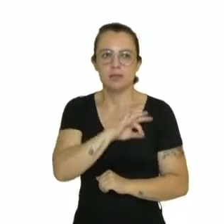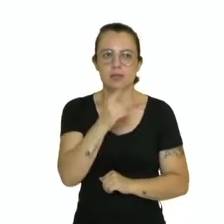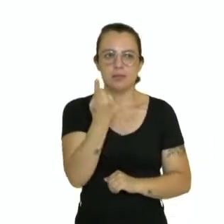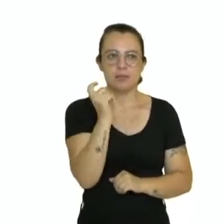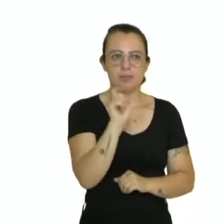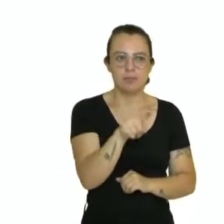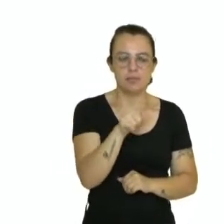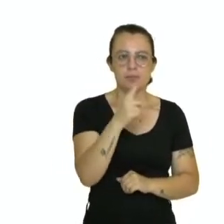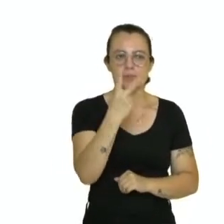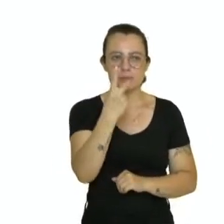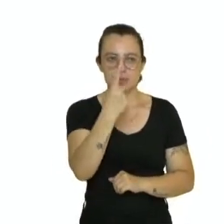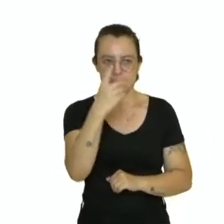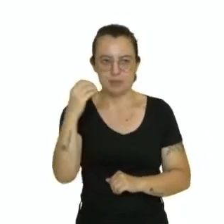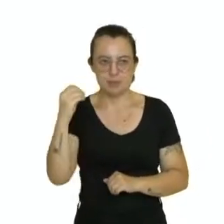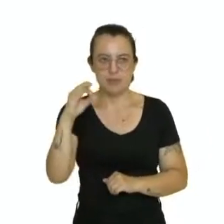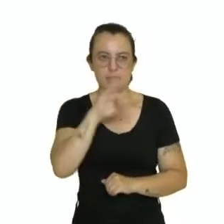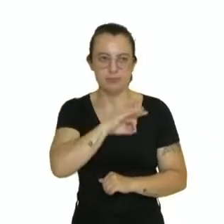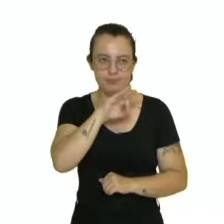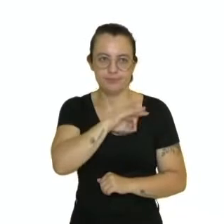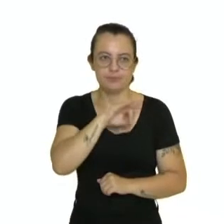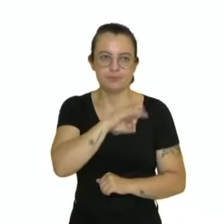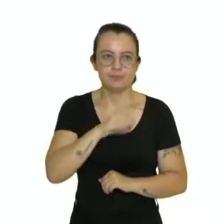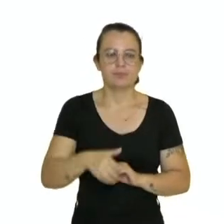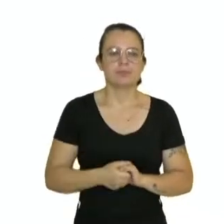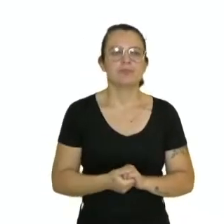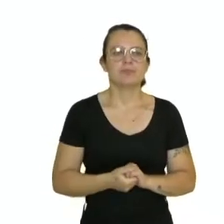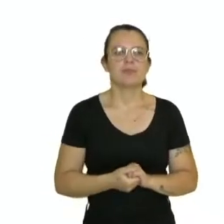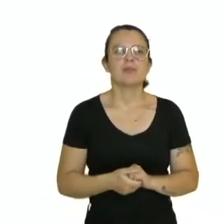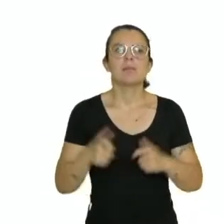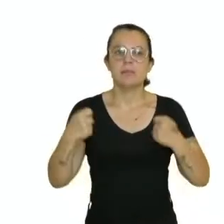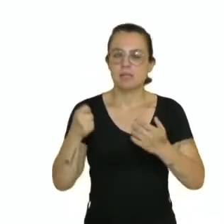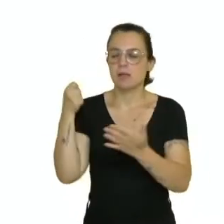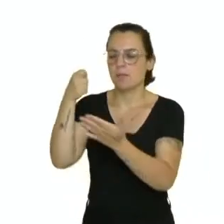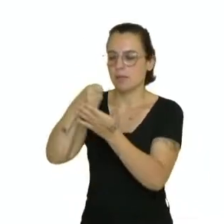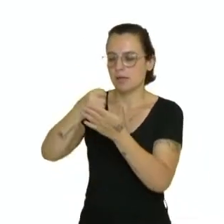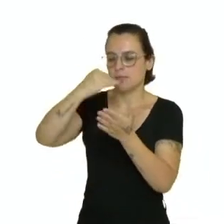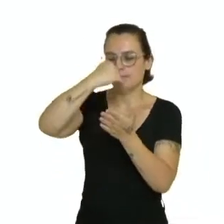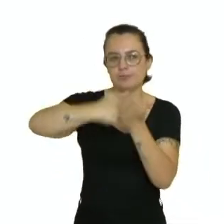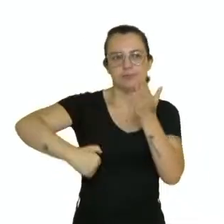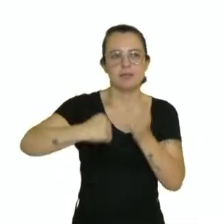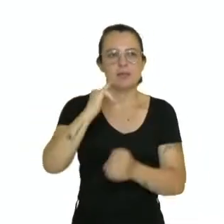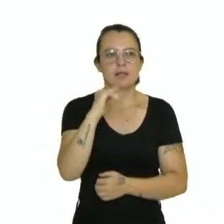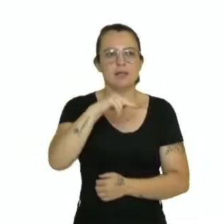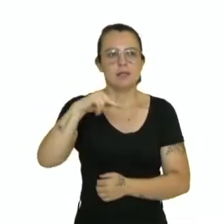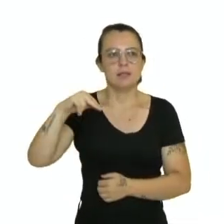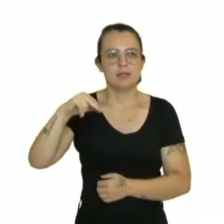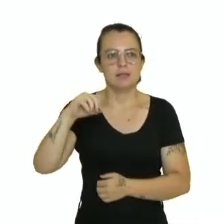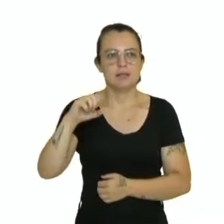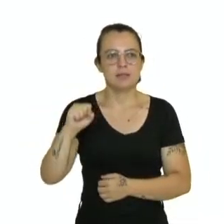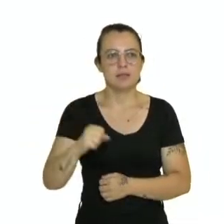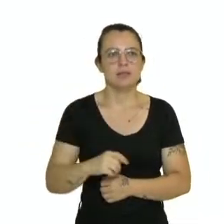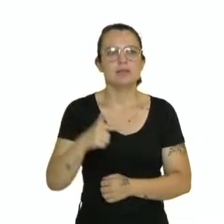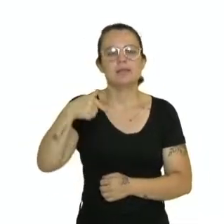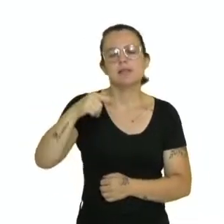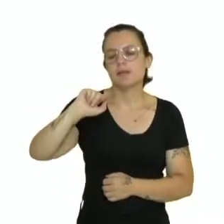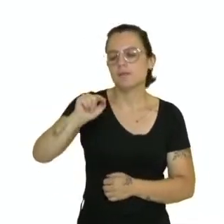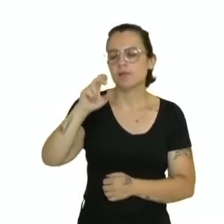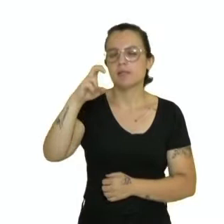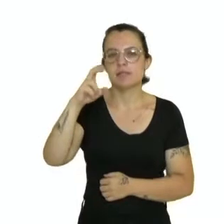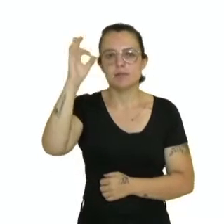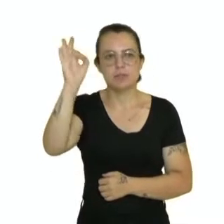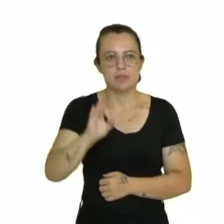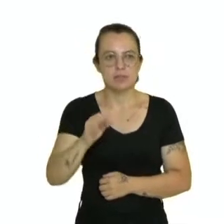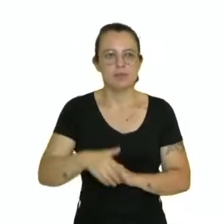já que é obrigatório para todo funcionário com carteira assinada, num valor de 7,5% de